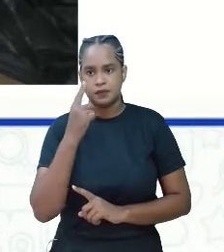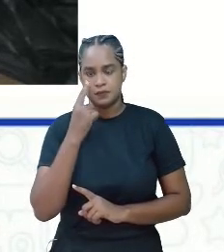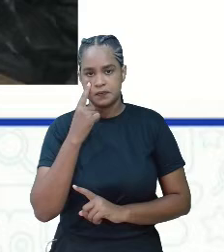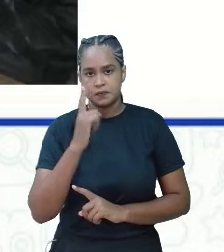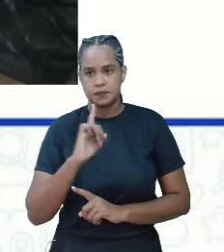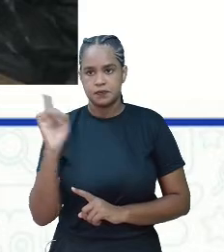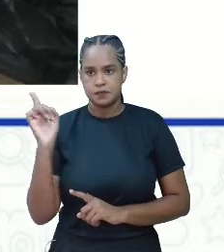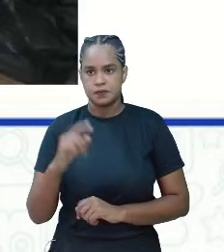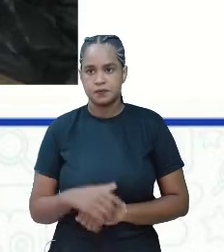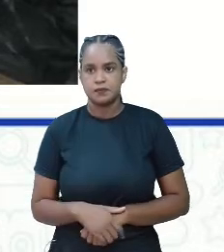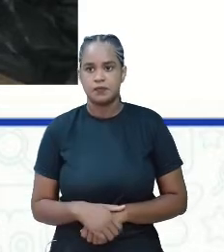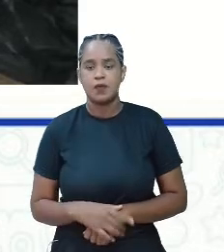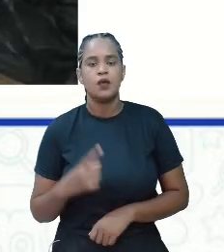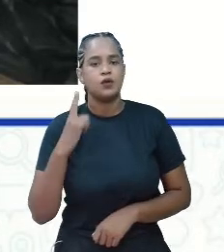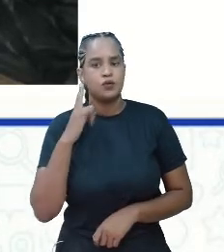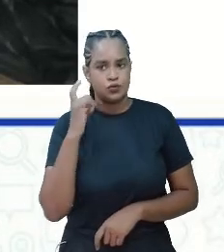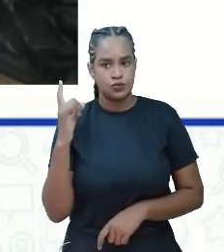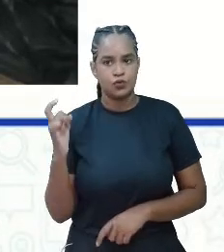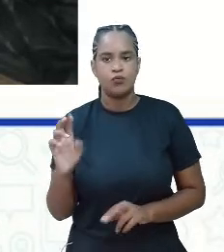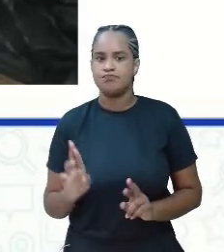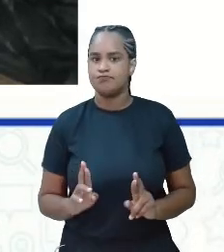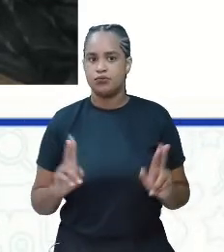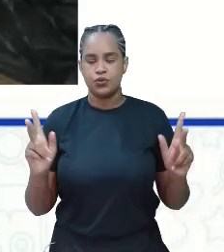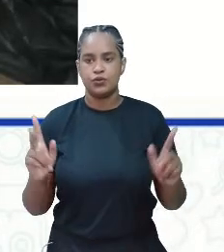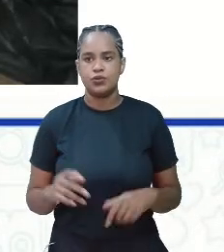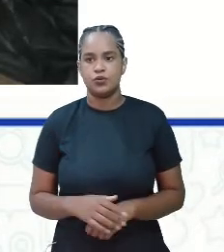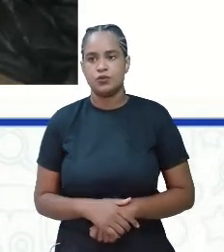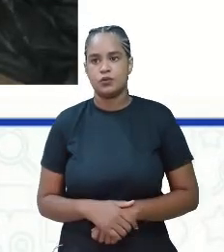Você vê que ela tem uma sonoridade bem peculiar.